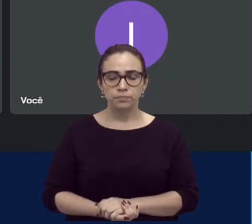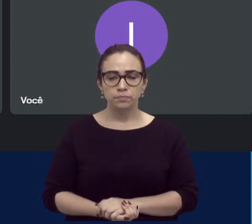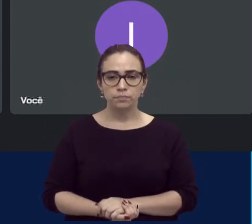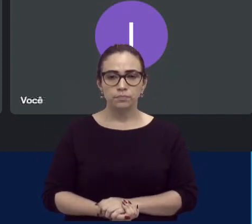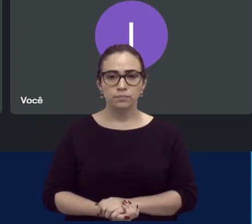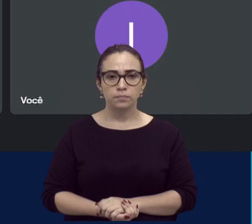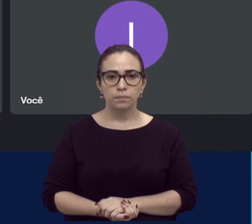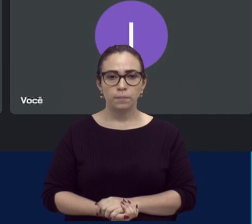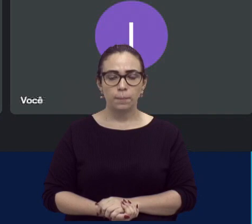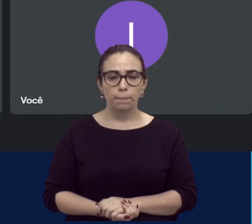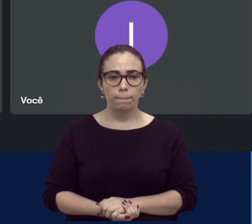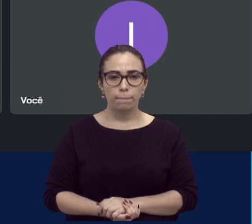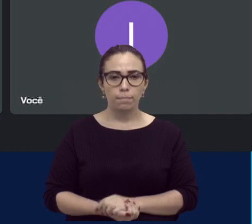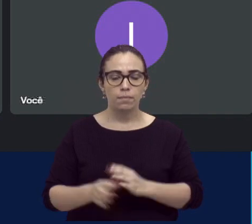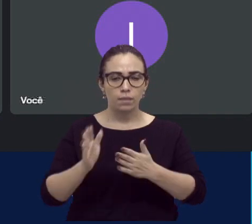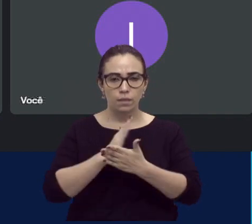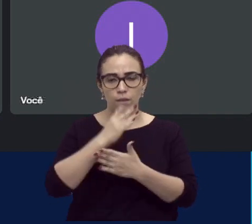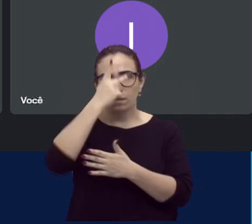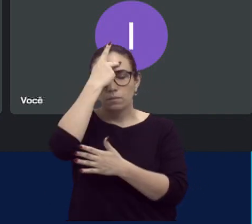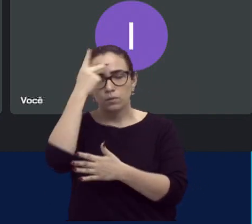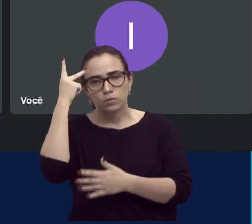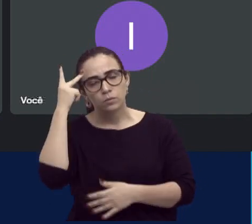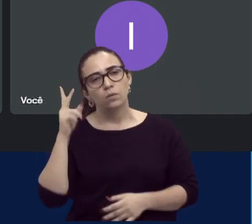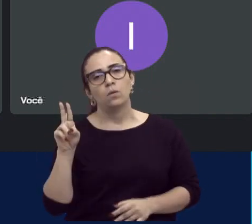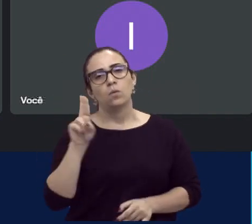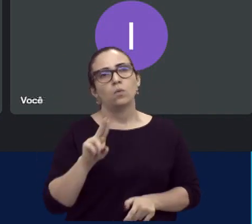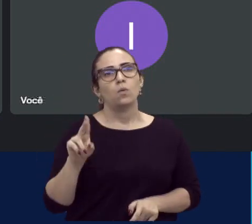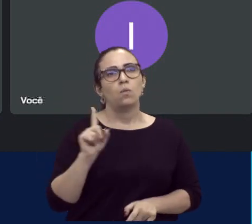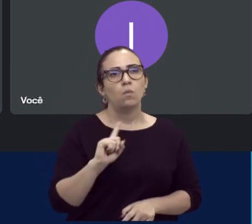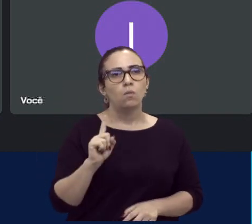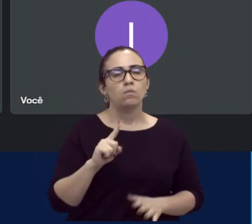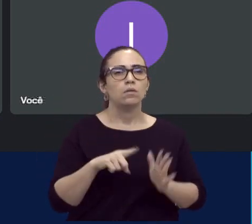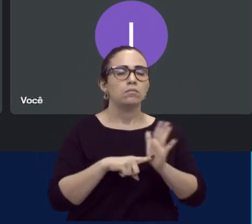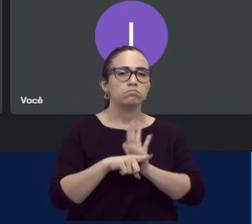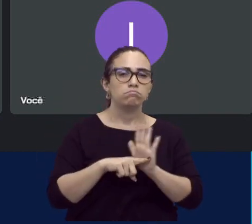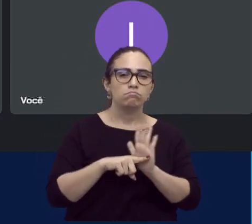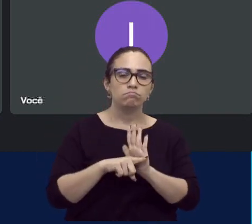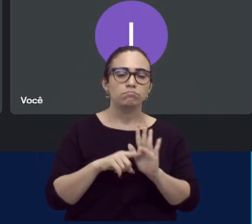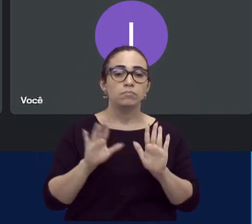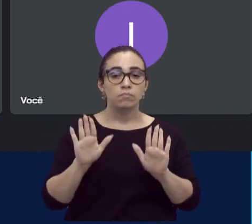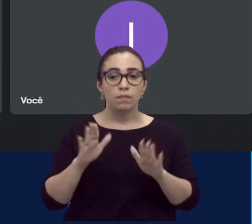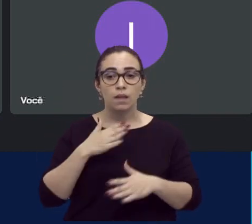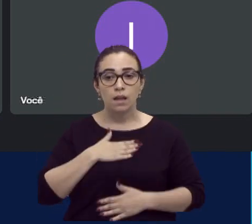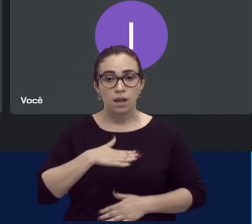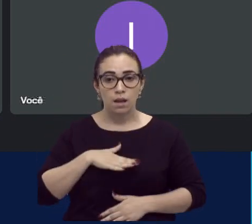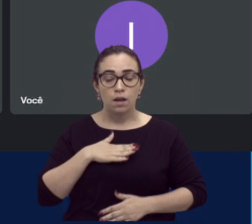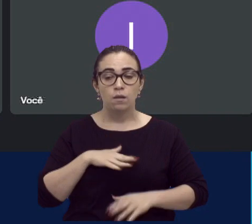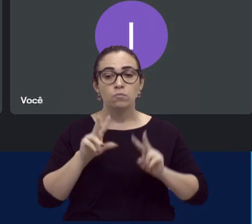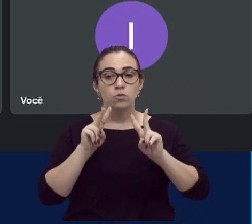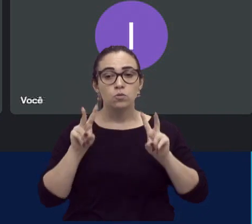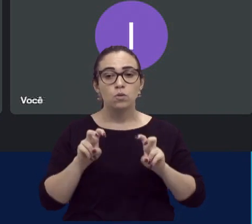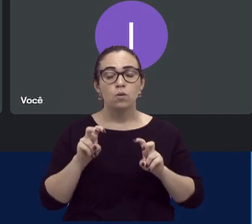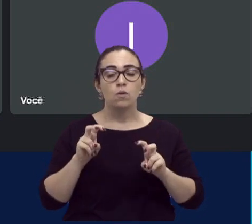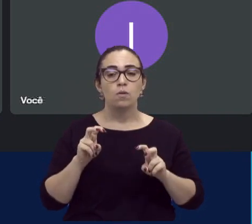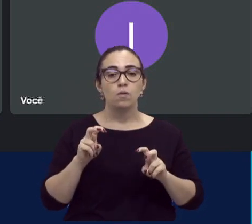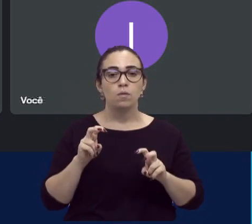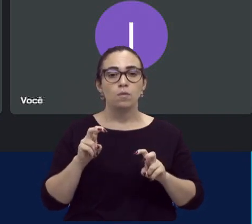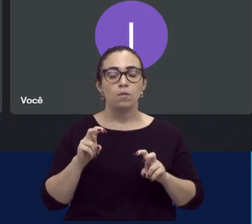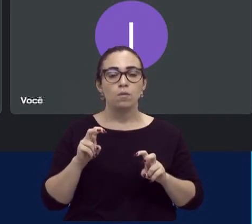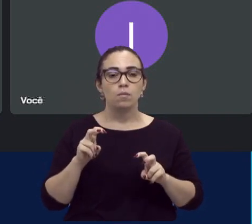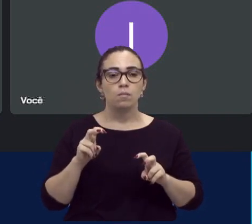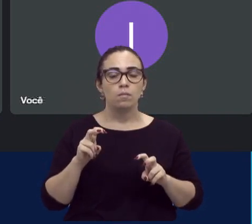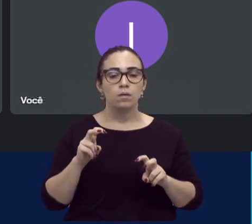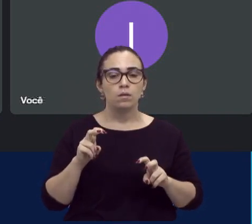área, assim, algumas pessoas podem falar, mas isso não é científico, ou então é contestável. Calma, gente, a gente está falando aqui de referências que são de